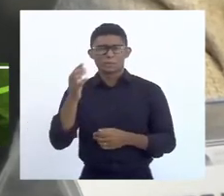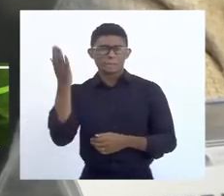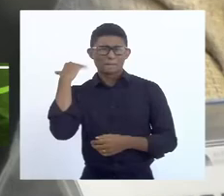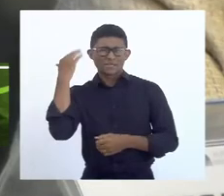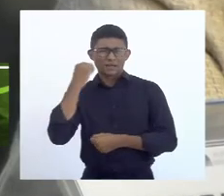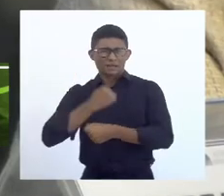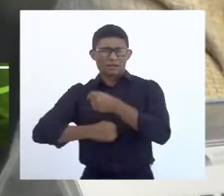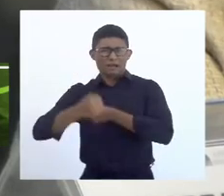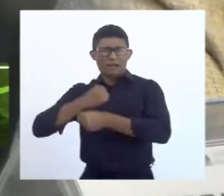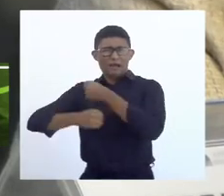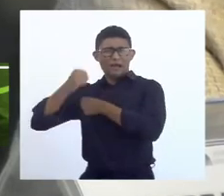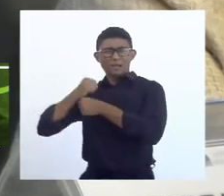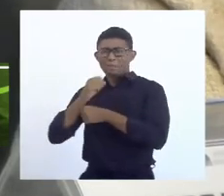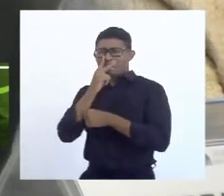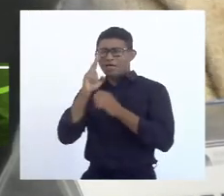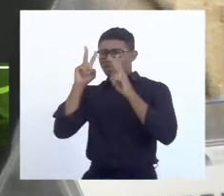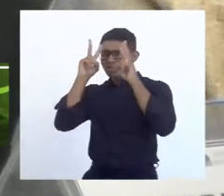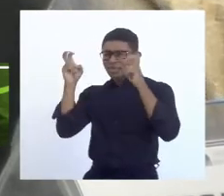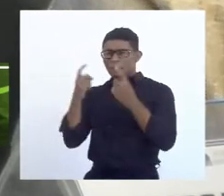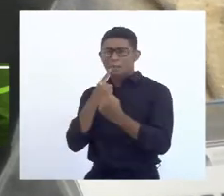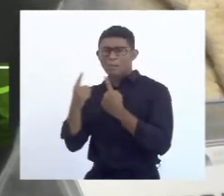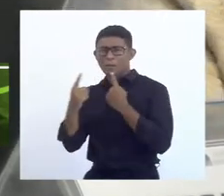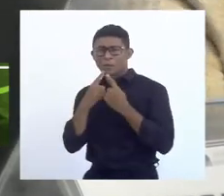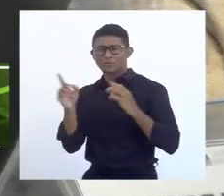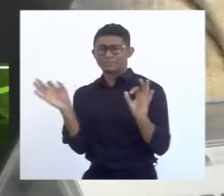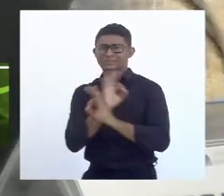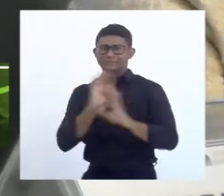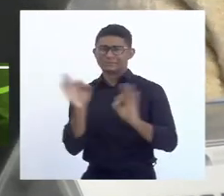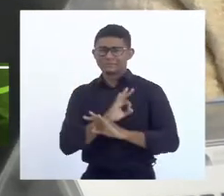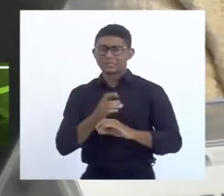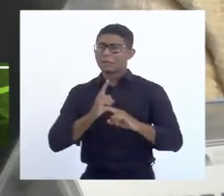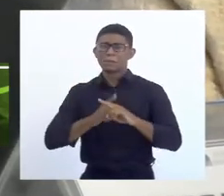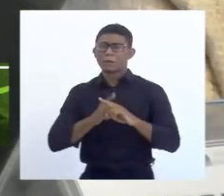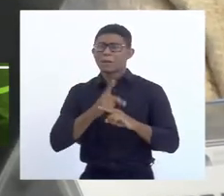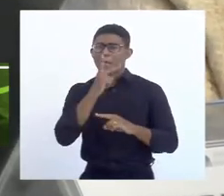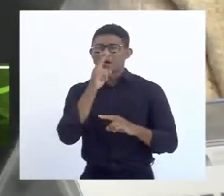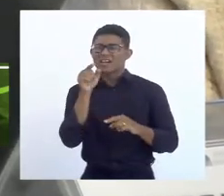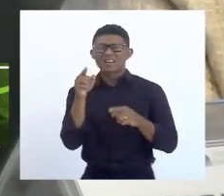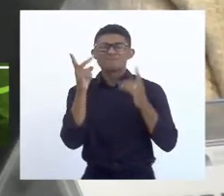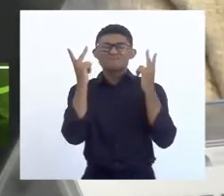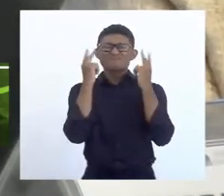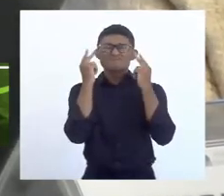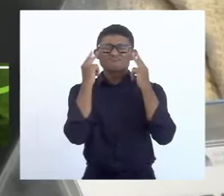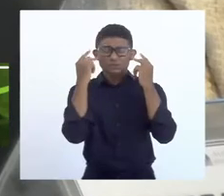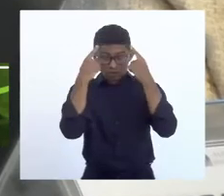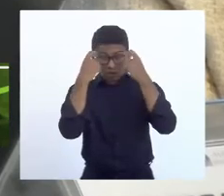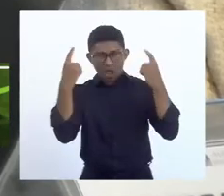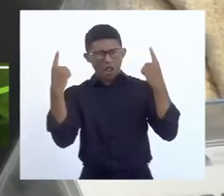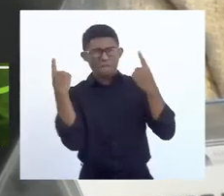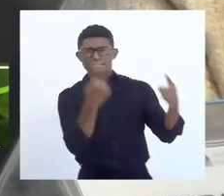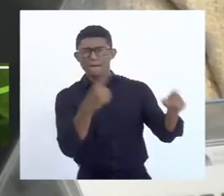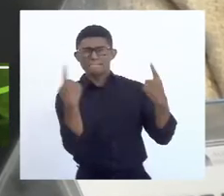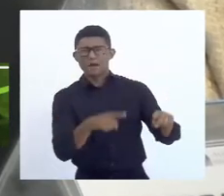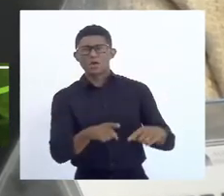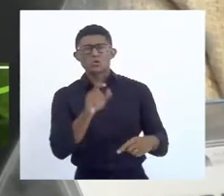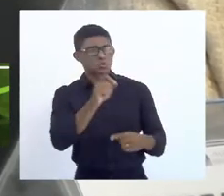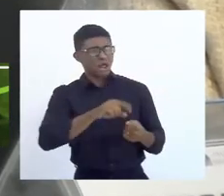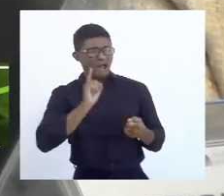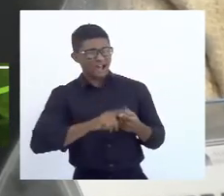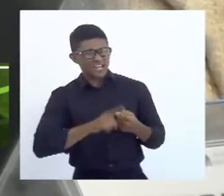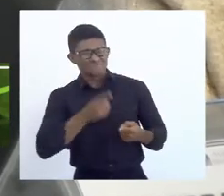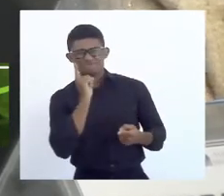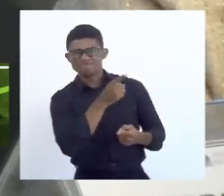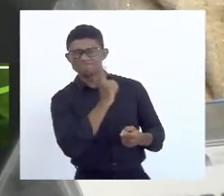do espaço público brasileiro, porque tomadas como parte do jogo. São os ataques, ameaças, silenciamentos,